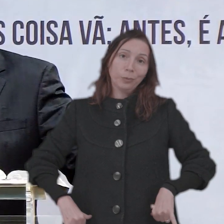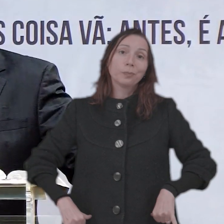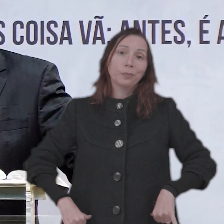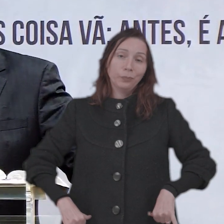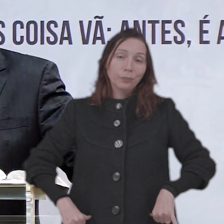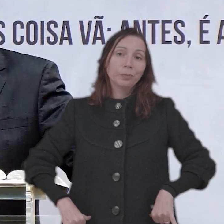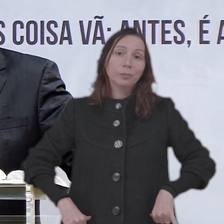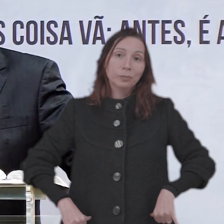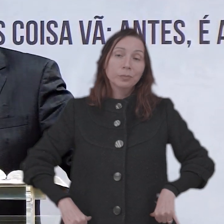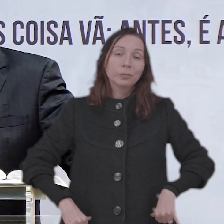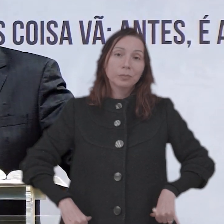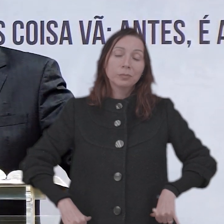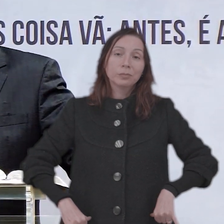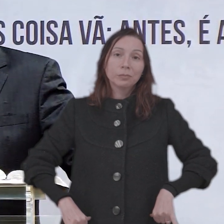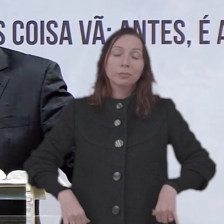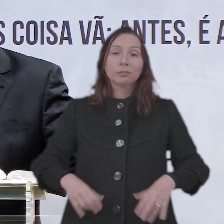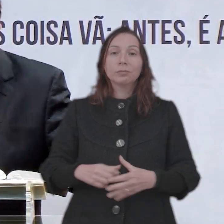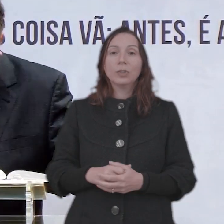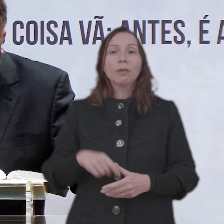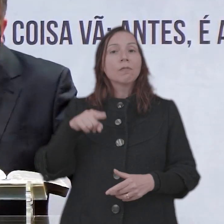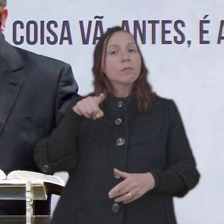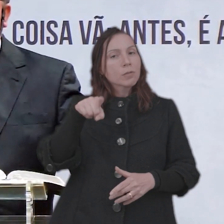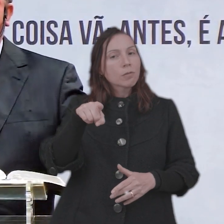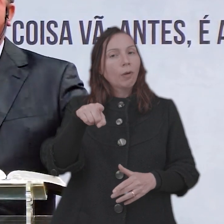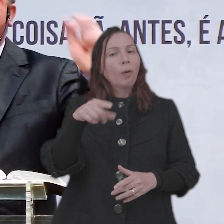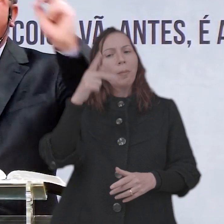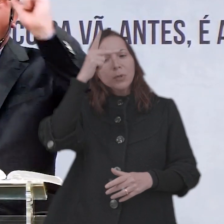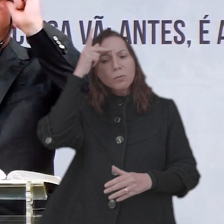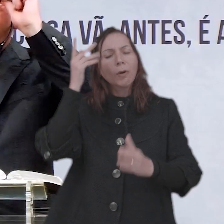Pelo sofrimento. Você é crente,